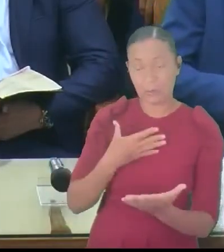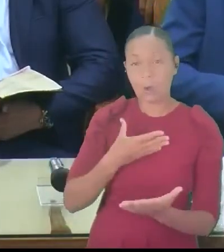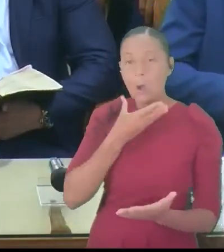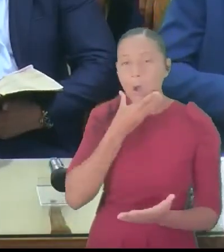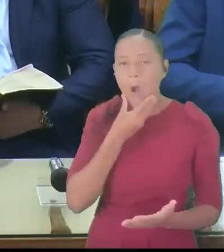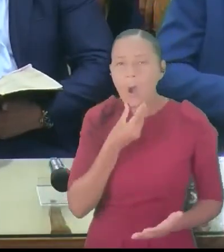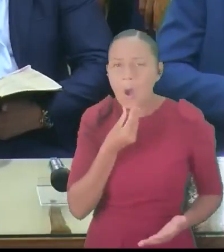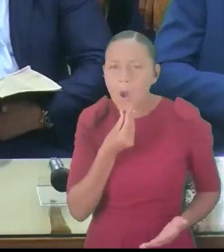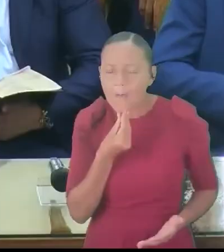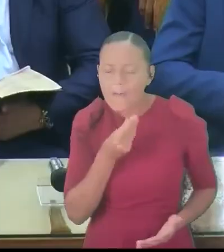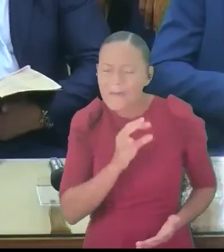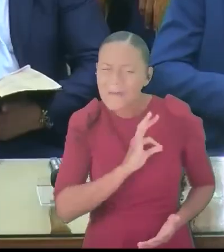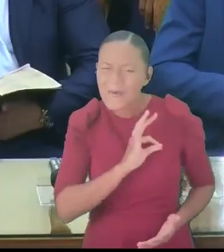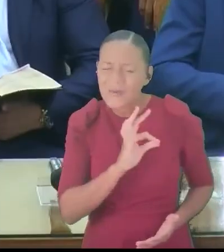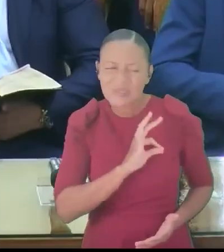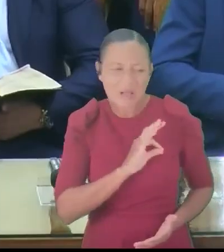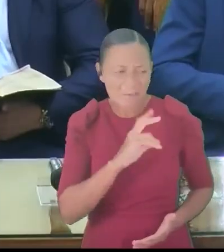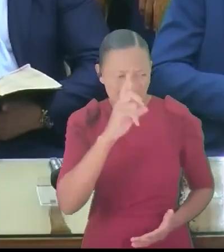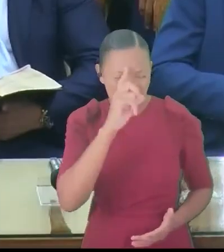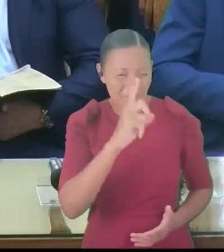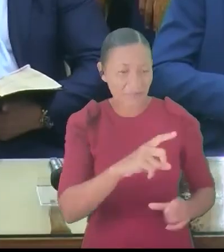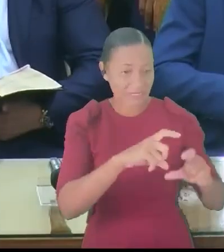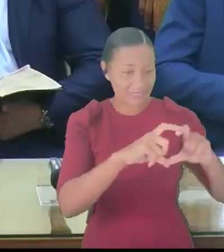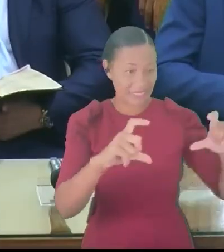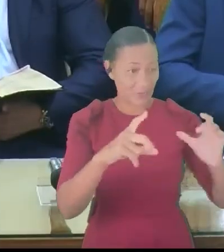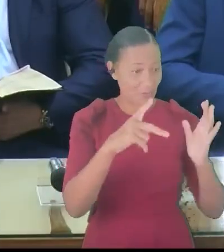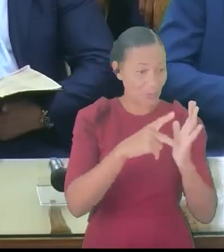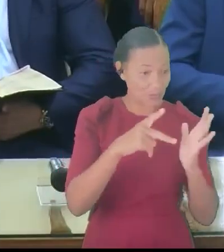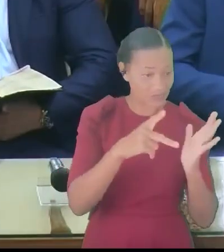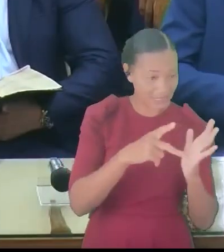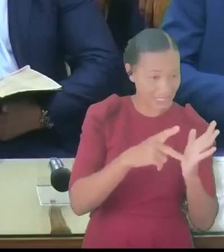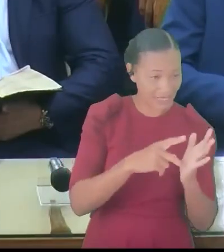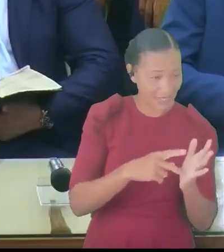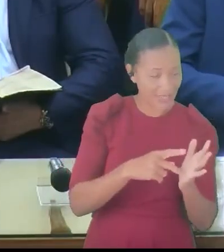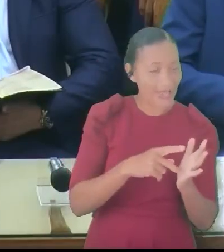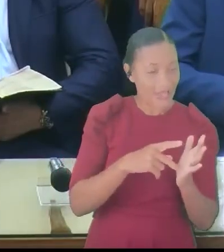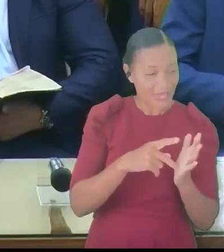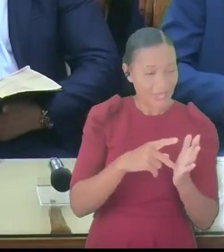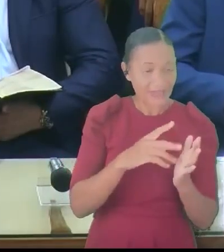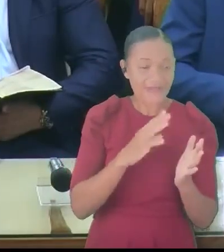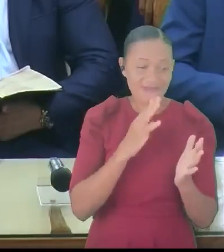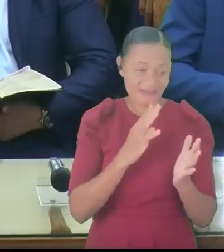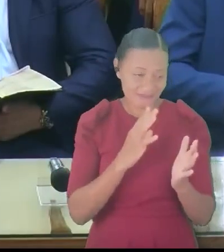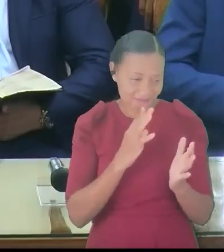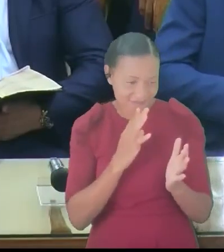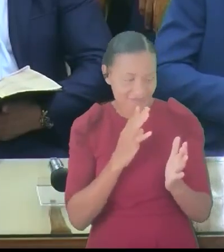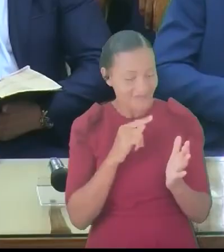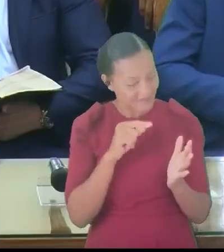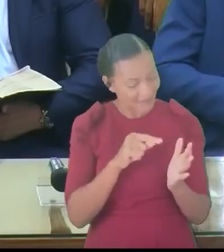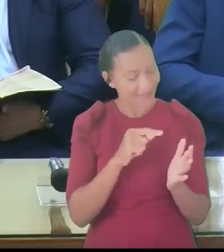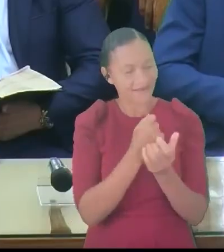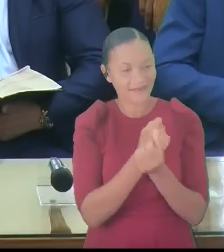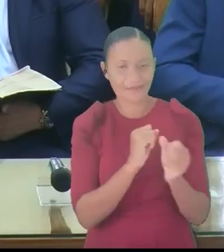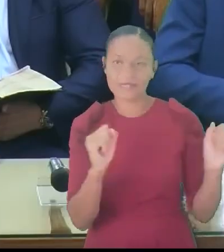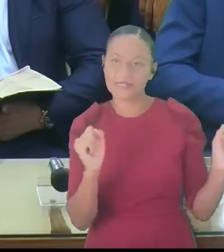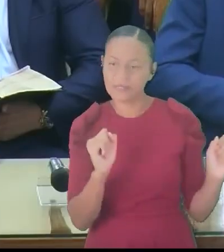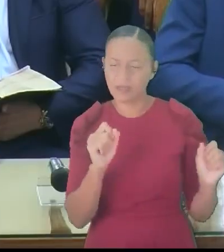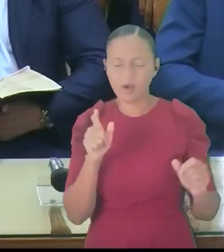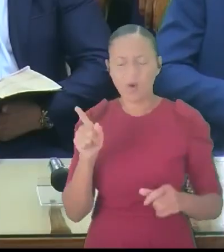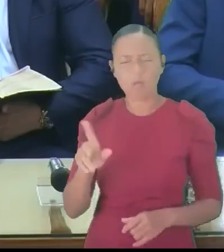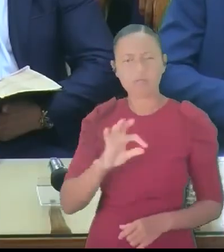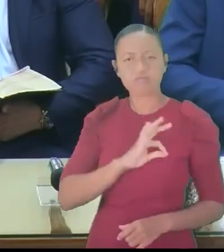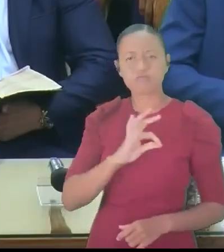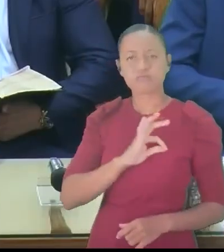tirar o adesivo, porque dizer conhecereis a verdade e a verdade vos libertará, o policial da Inglaterra disse que era